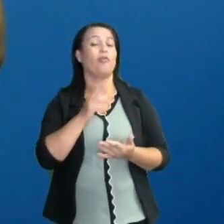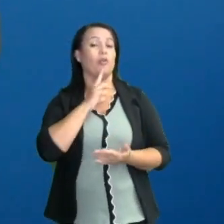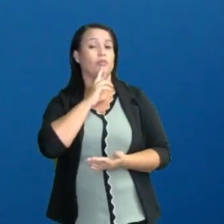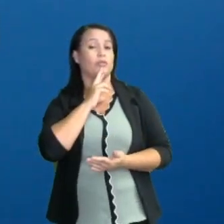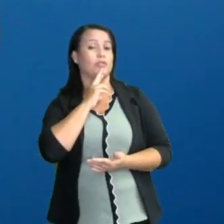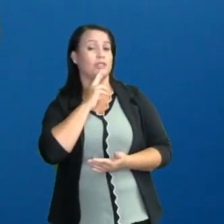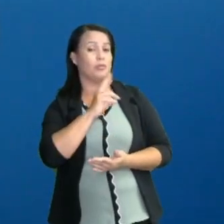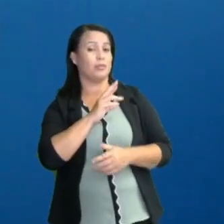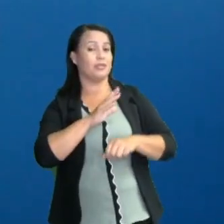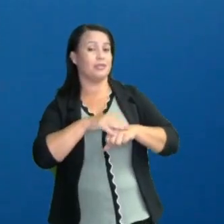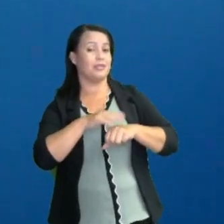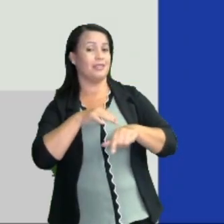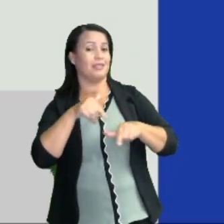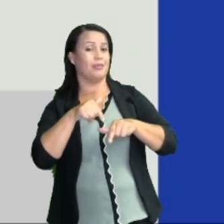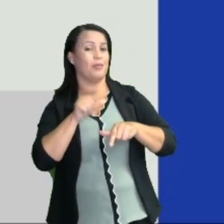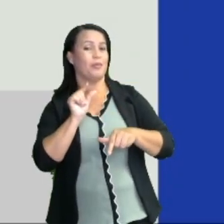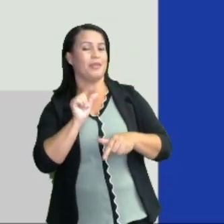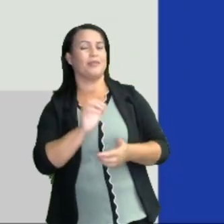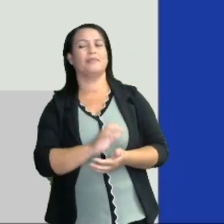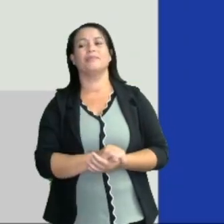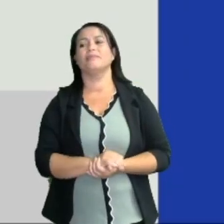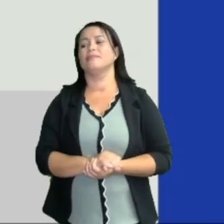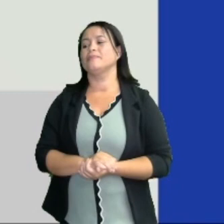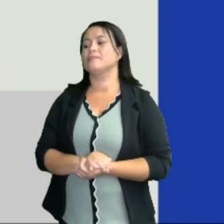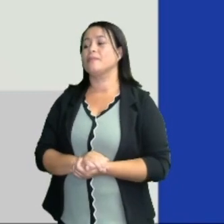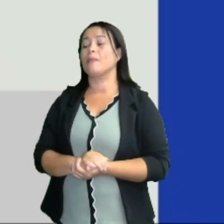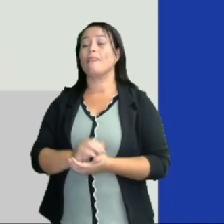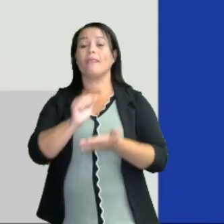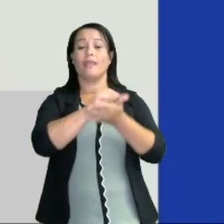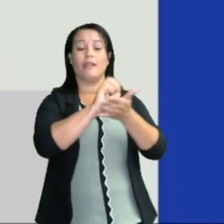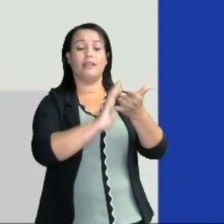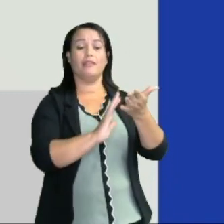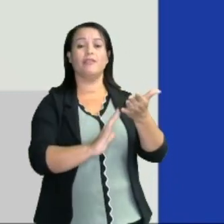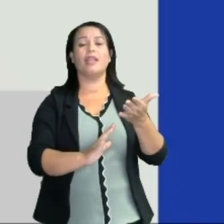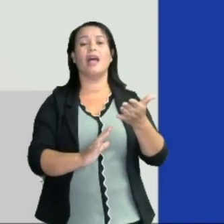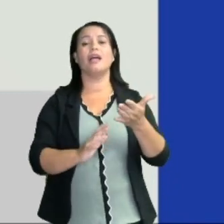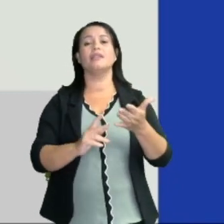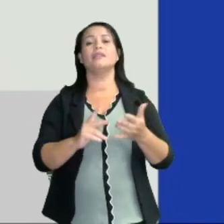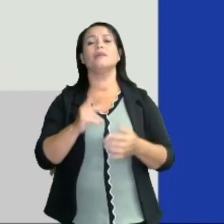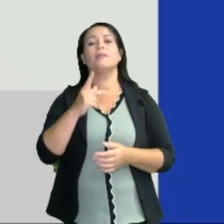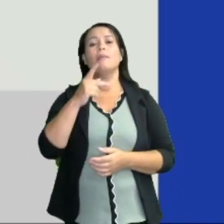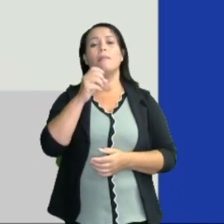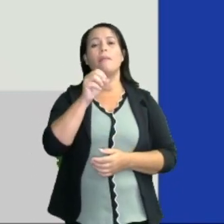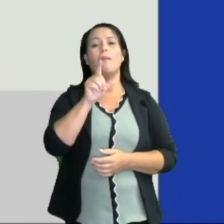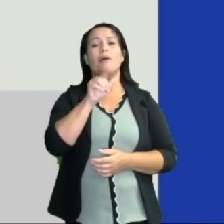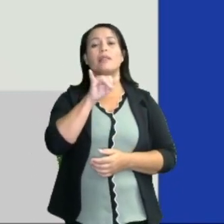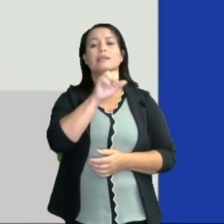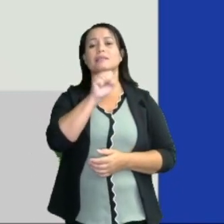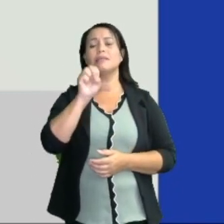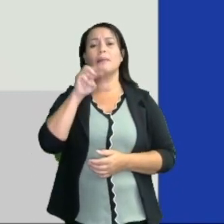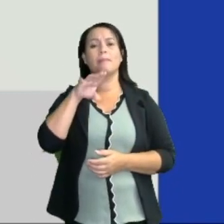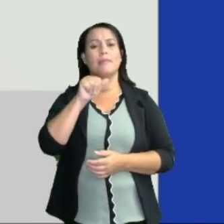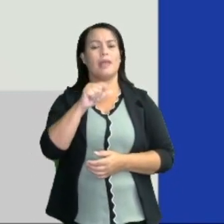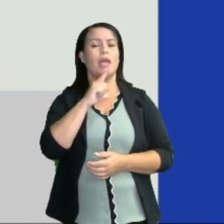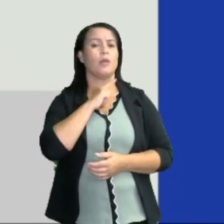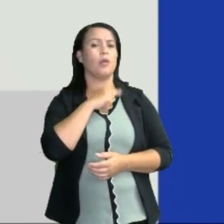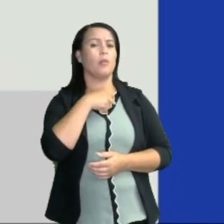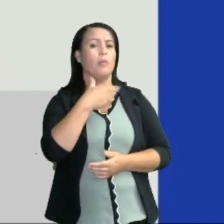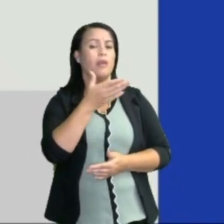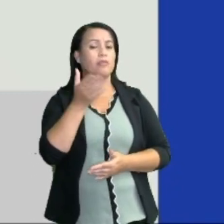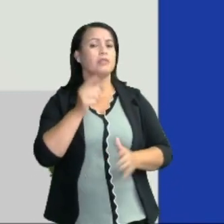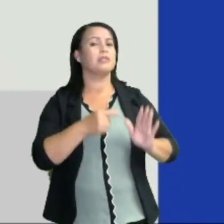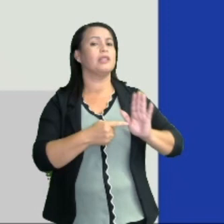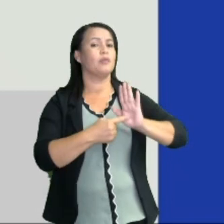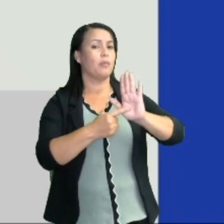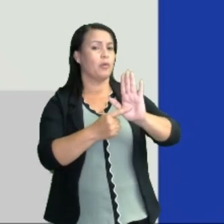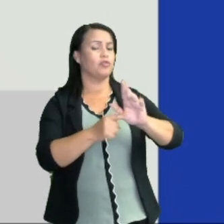um pouquinho. Olha lá. Atividade de polissemia. Trouxe aqui para vocês uma